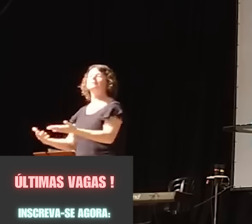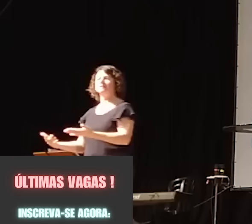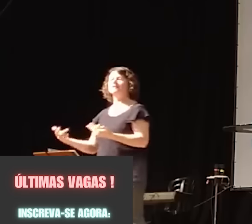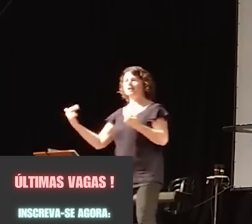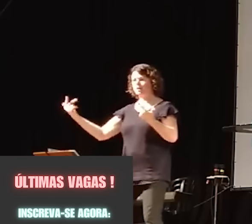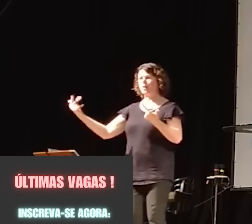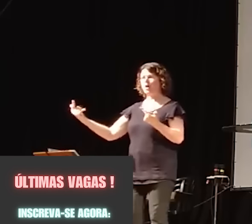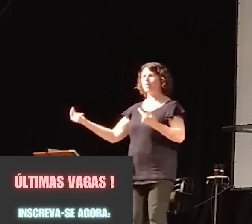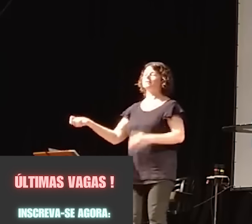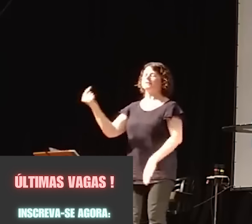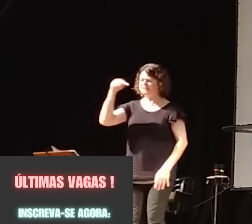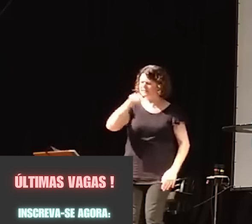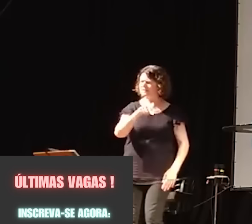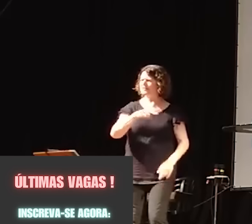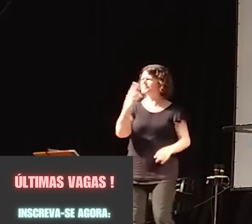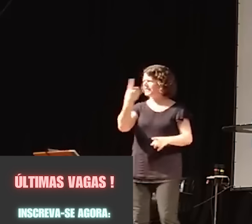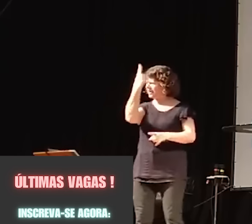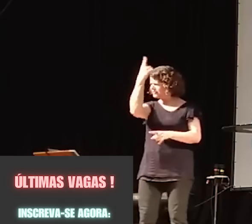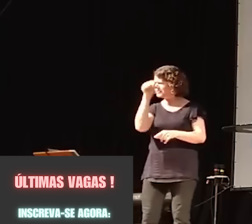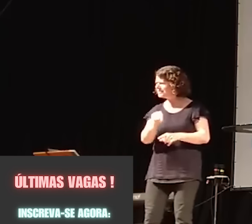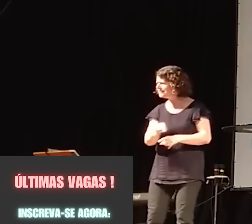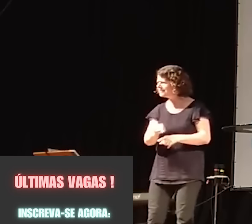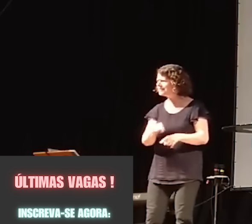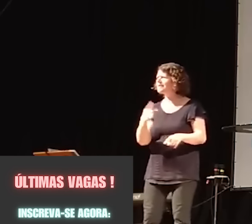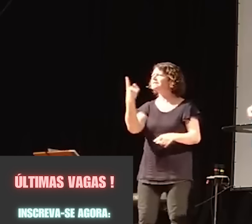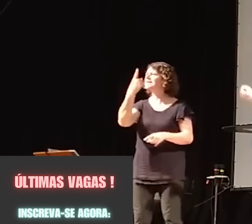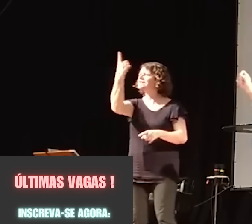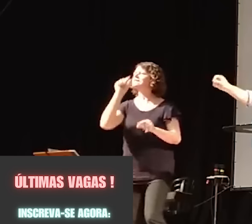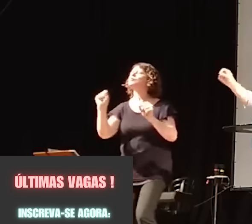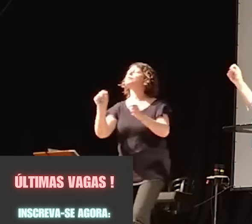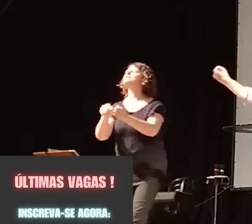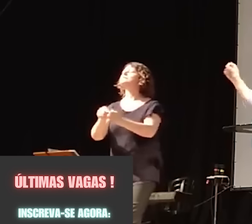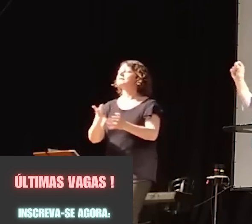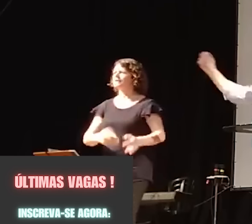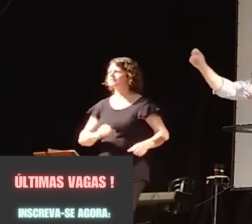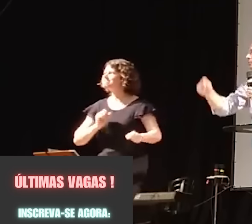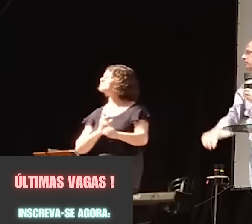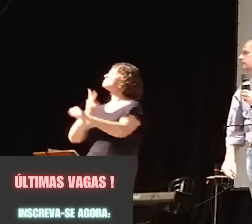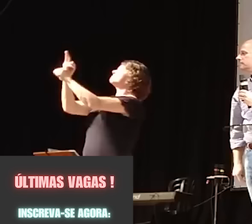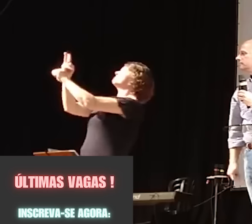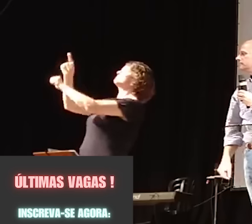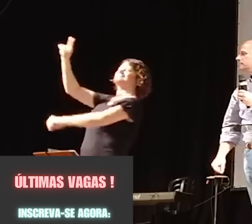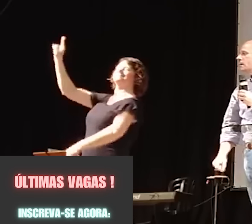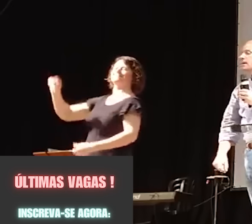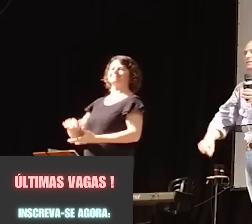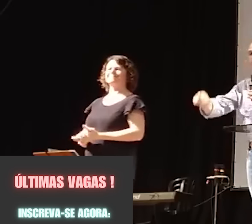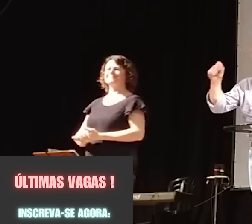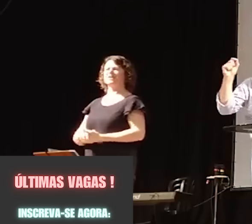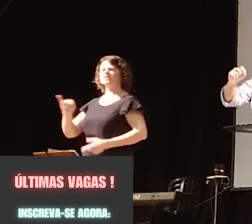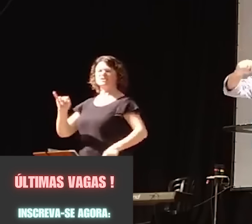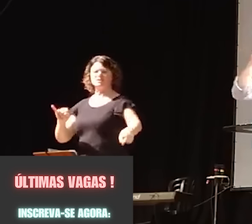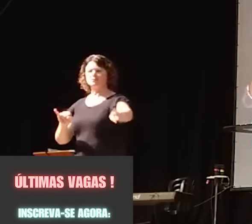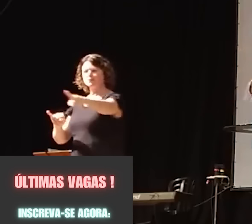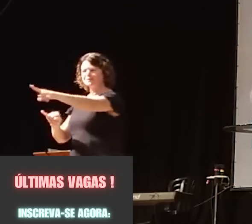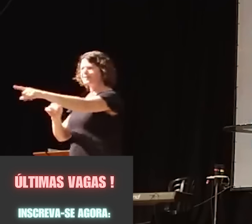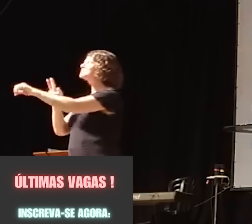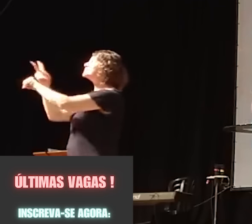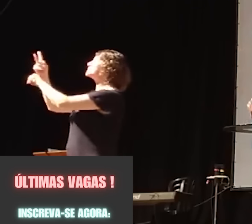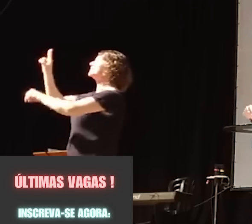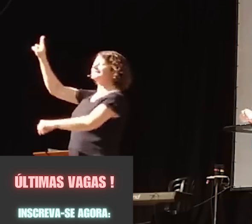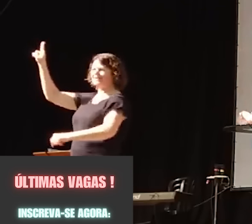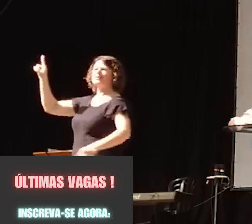senhor queridos se você buscar a Deus você vai encontrar é Deus amém se você buscar